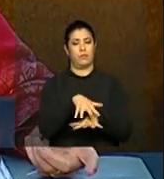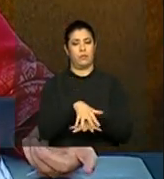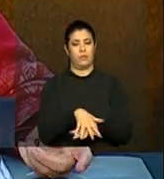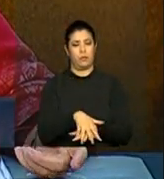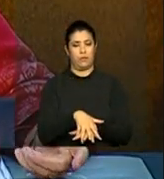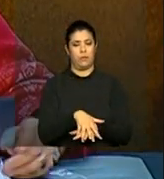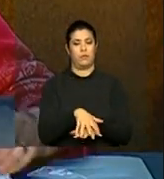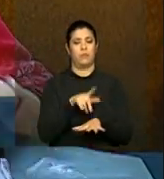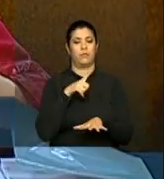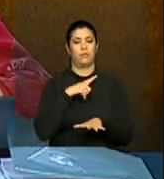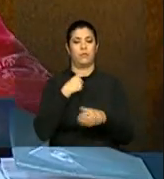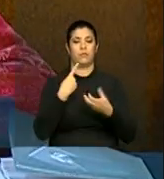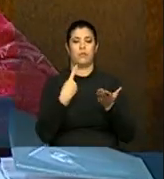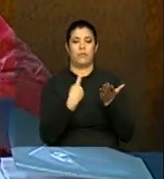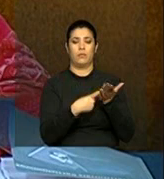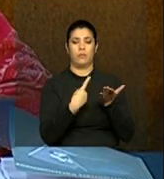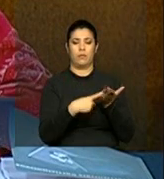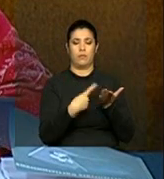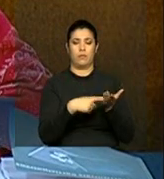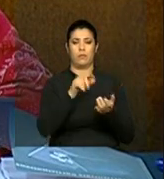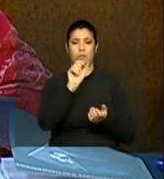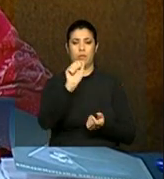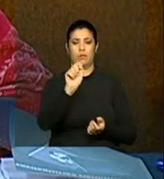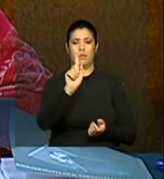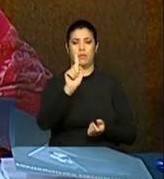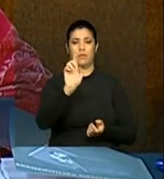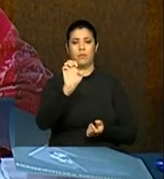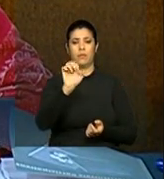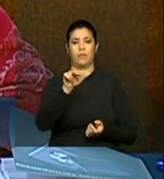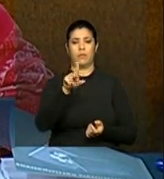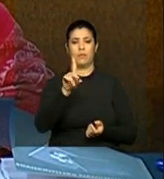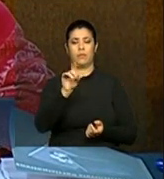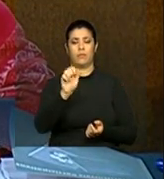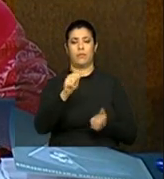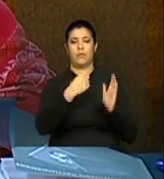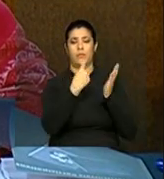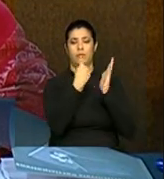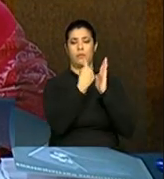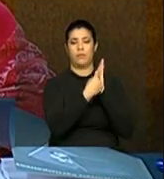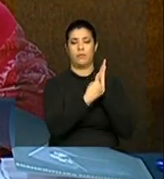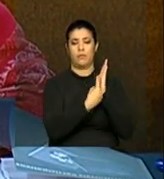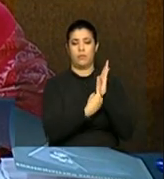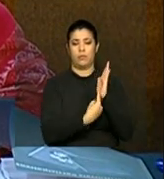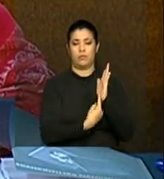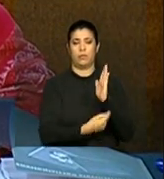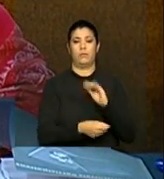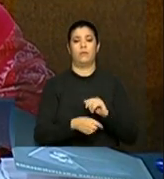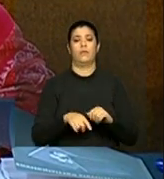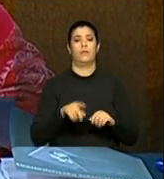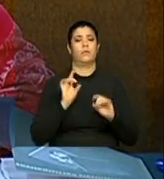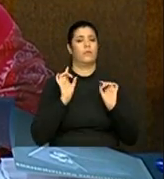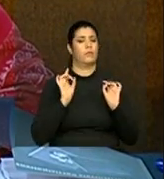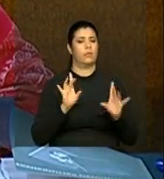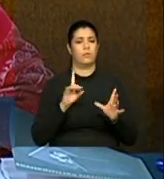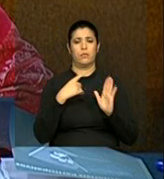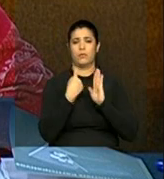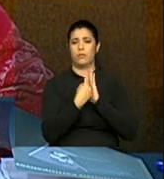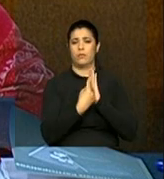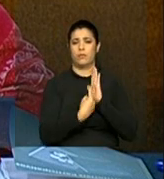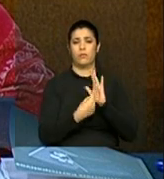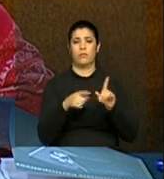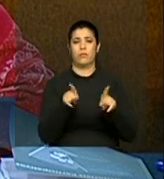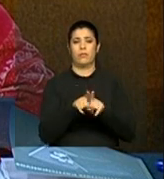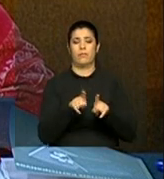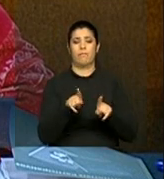agendas e não só a inclusão dessas agendas na